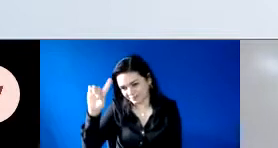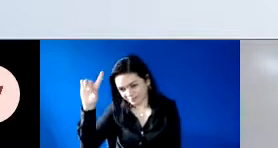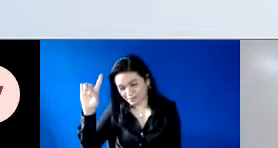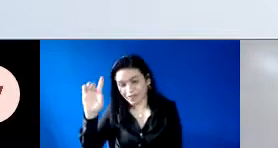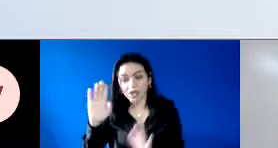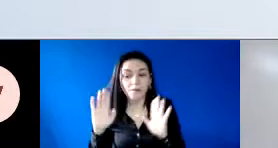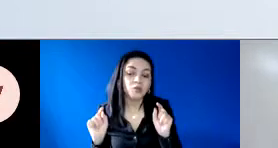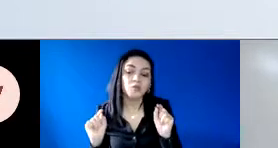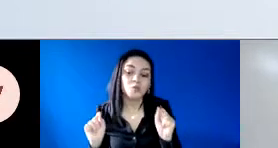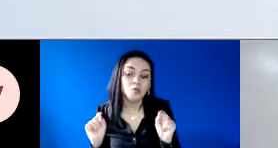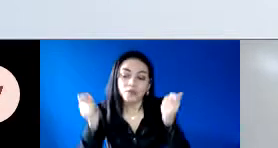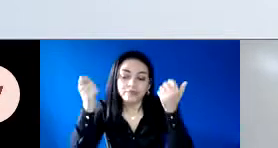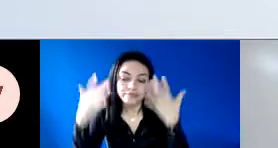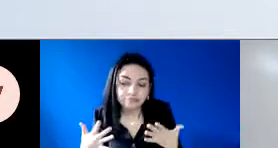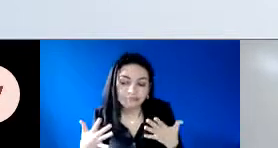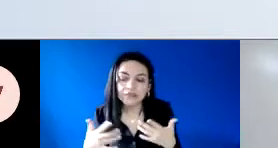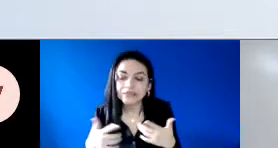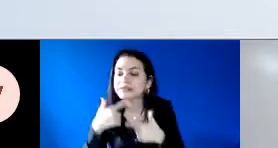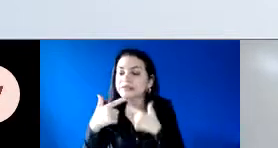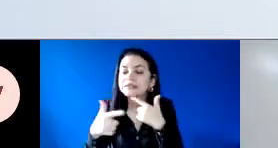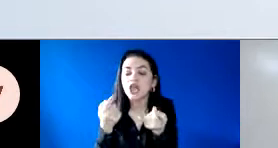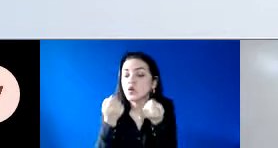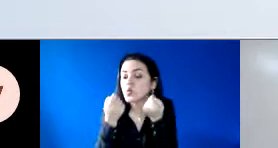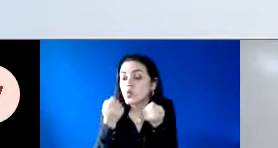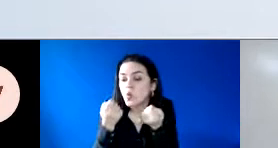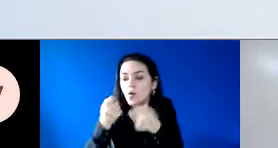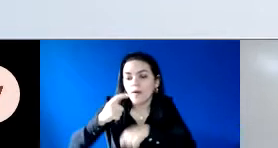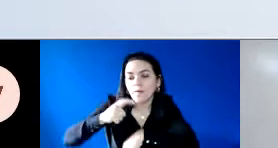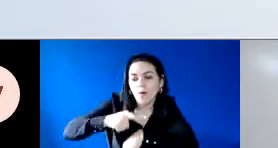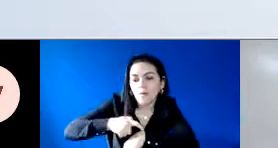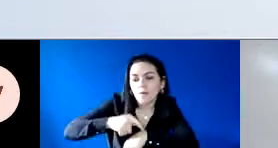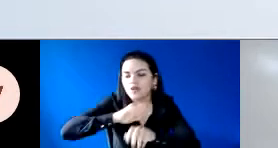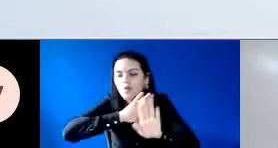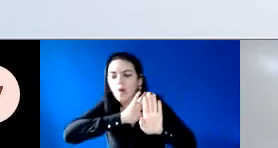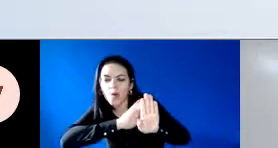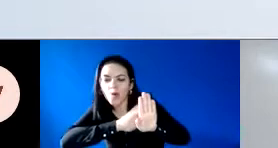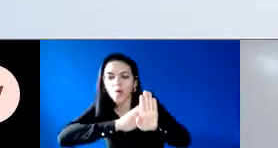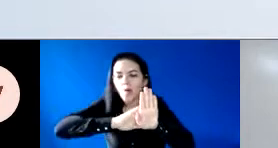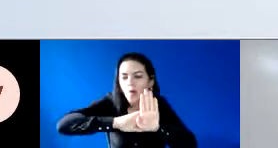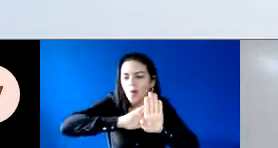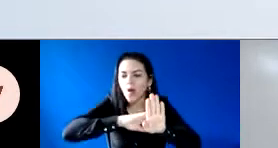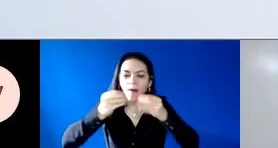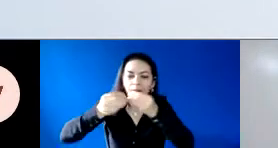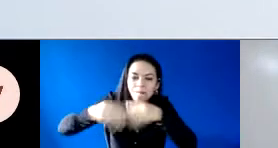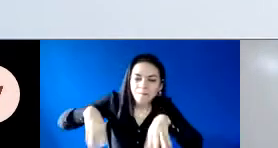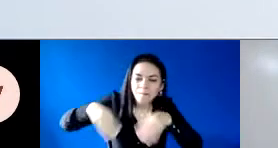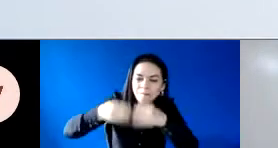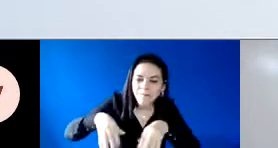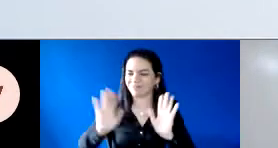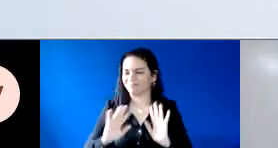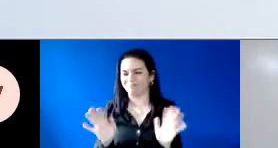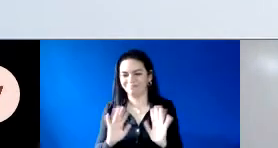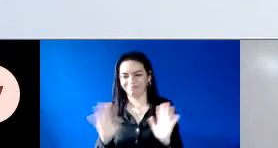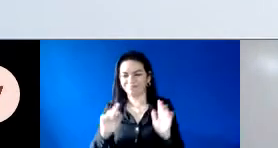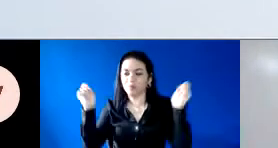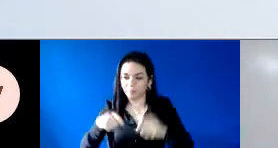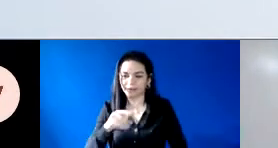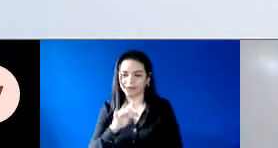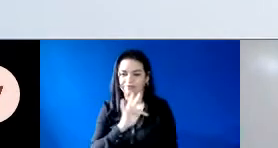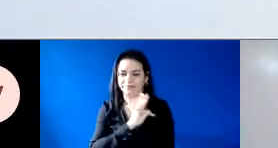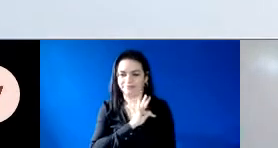nenhum momento perfil ou naturezas ideológicas prejudicaram um trabalho que tem que ser eminentemente